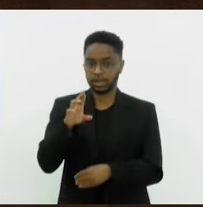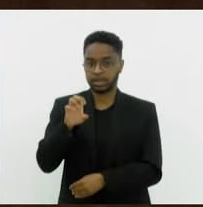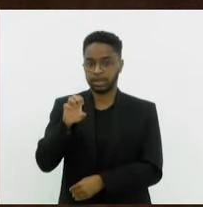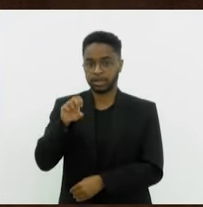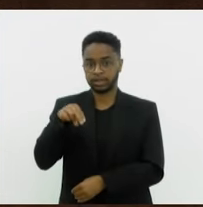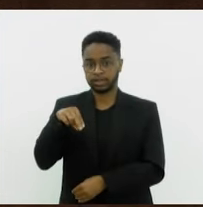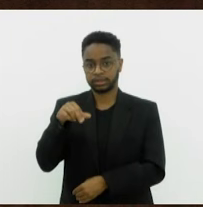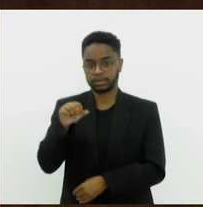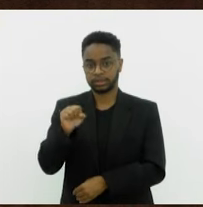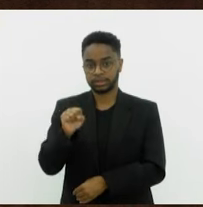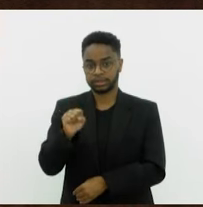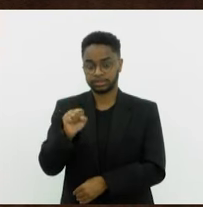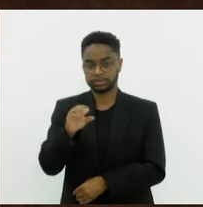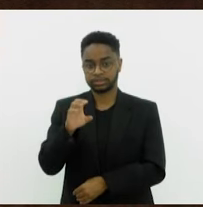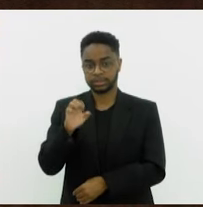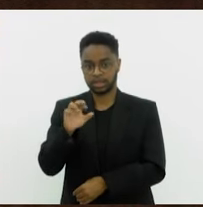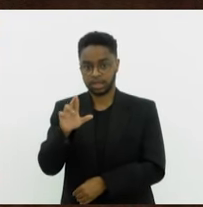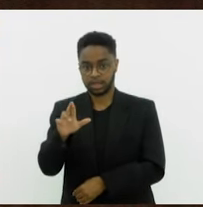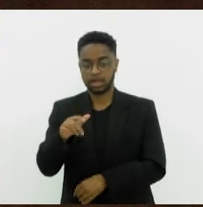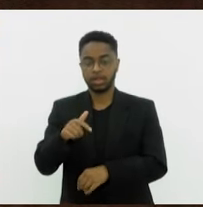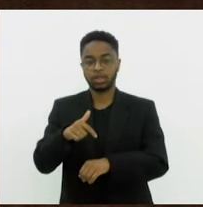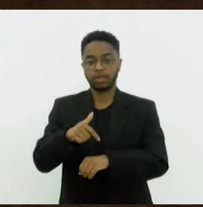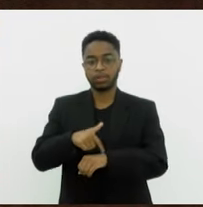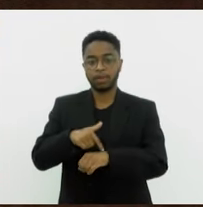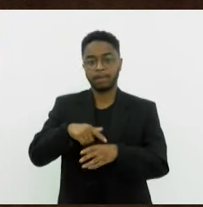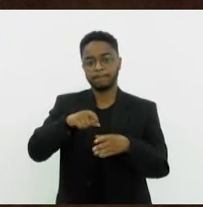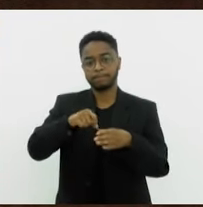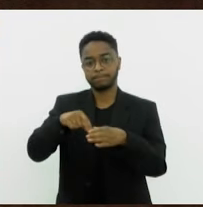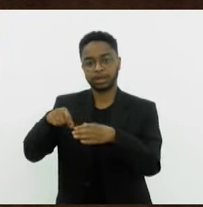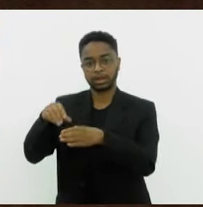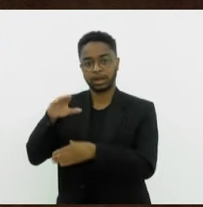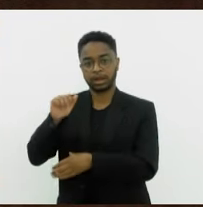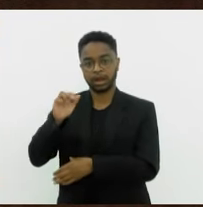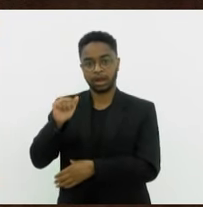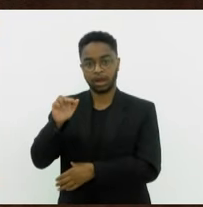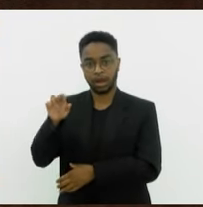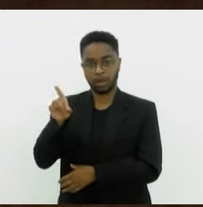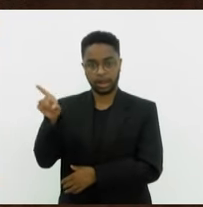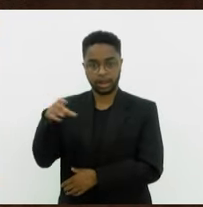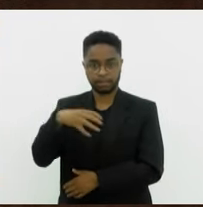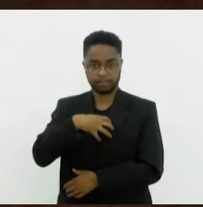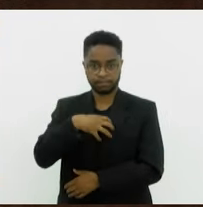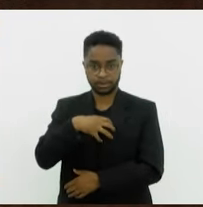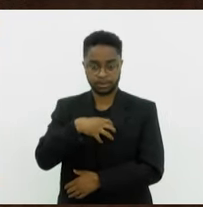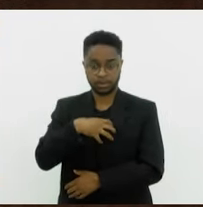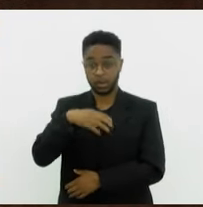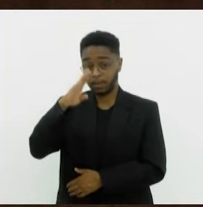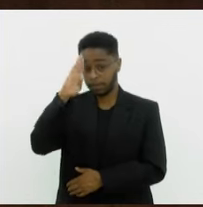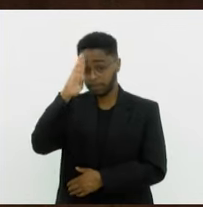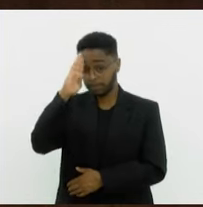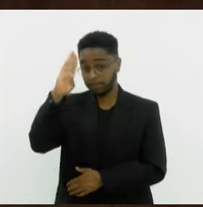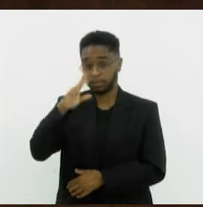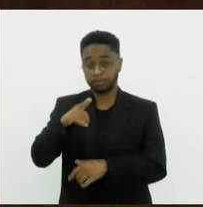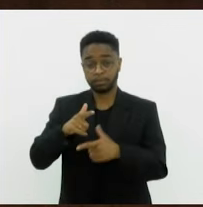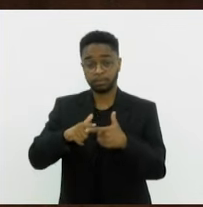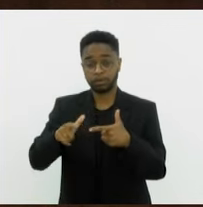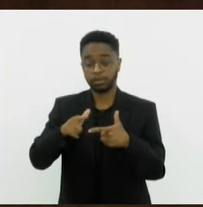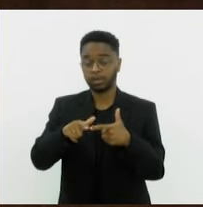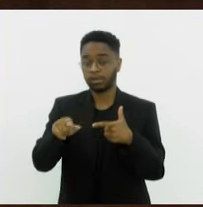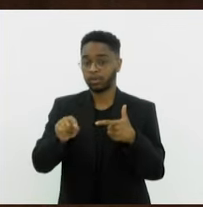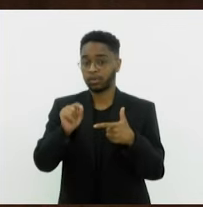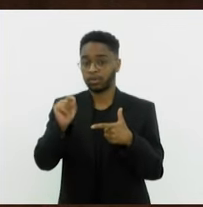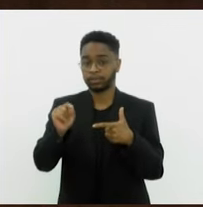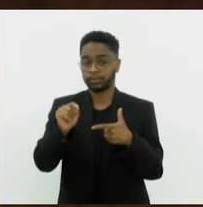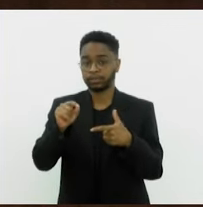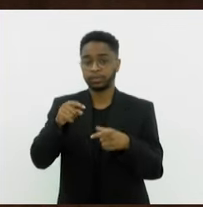na produção do cacau na Bahia, um dos principais problemas dessas produções